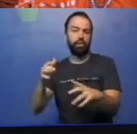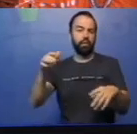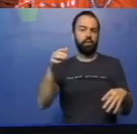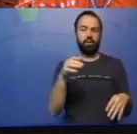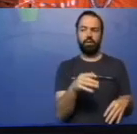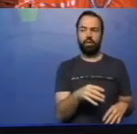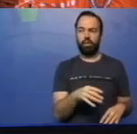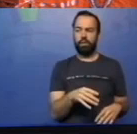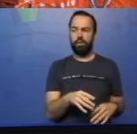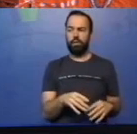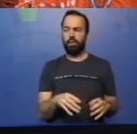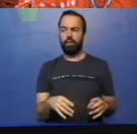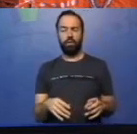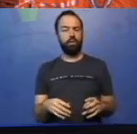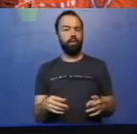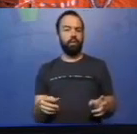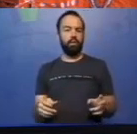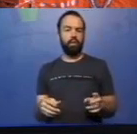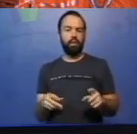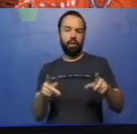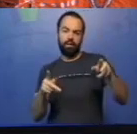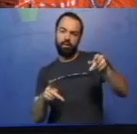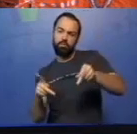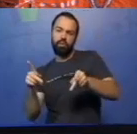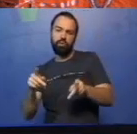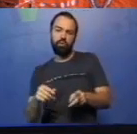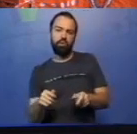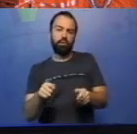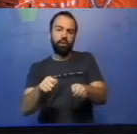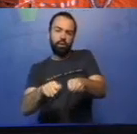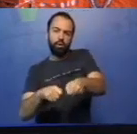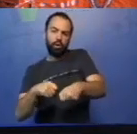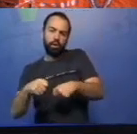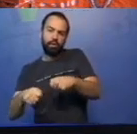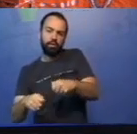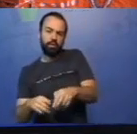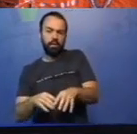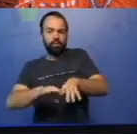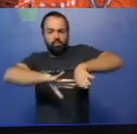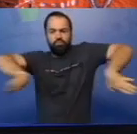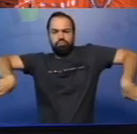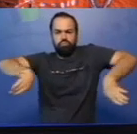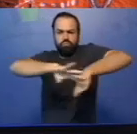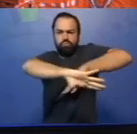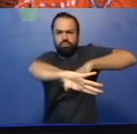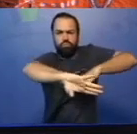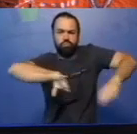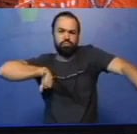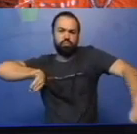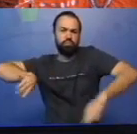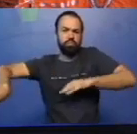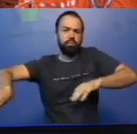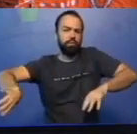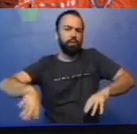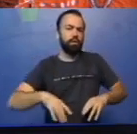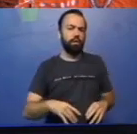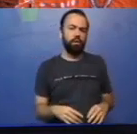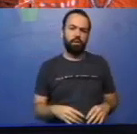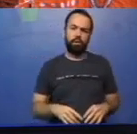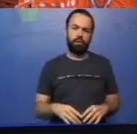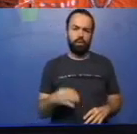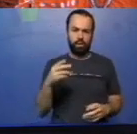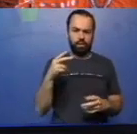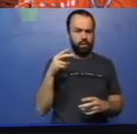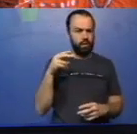já tinha a sua cultura, a sua forma de se organizar, os seus limites territoriais, e quando os europeus ali chegaram, eles não